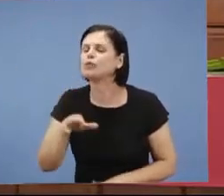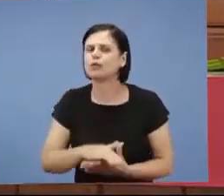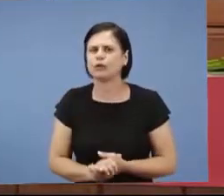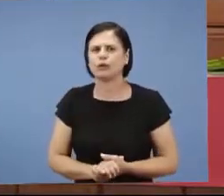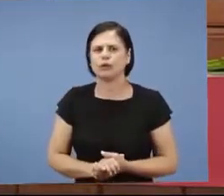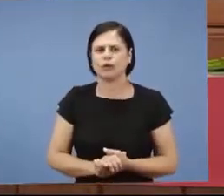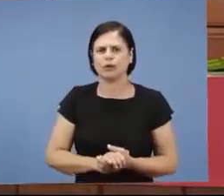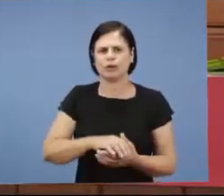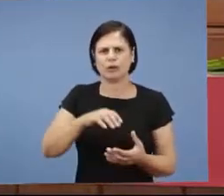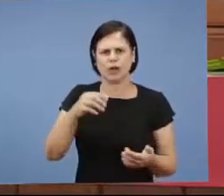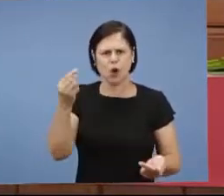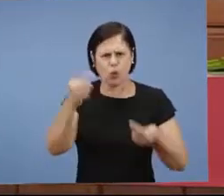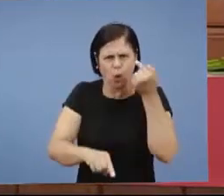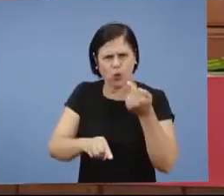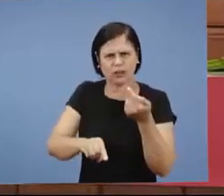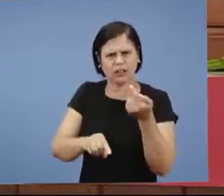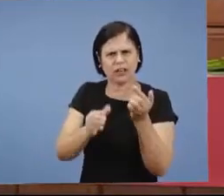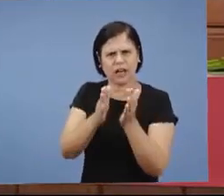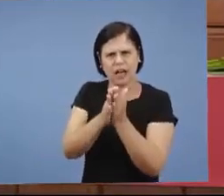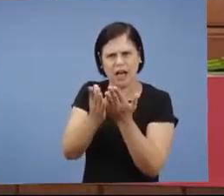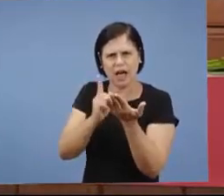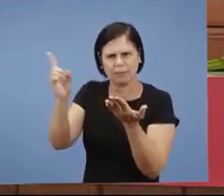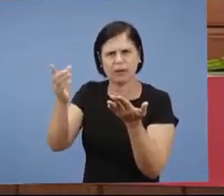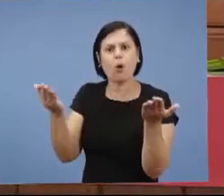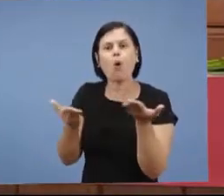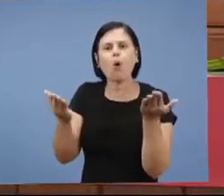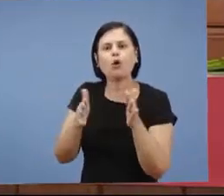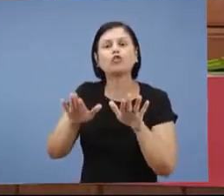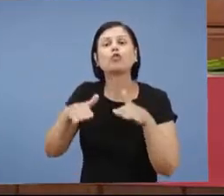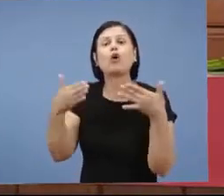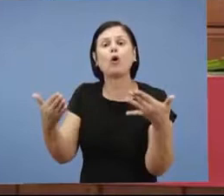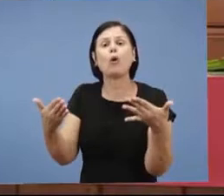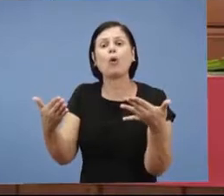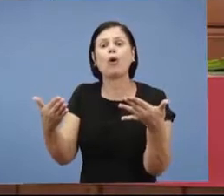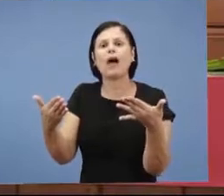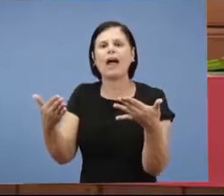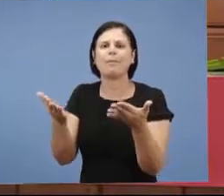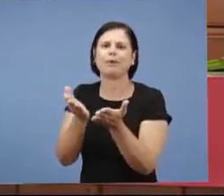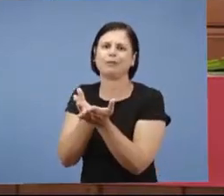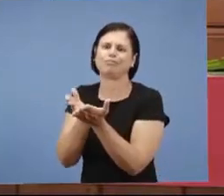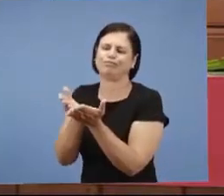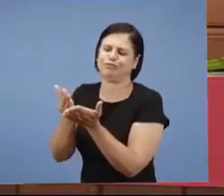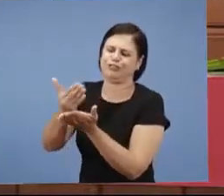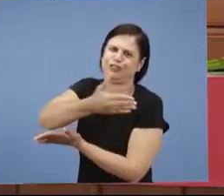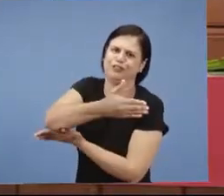A reação à palavra, que há nos tempos de hoje, é para desviar o projeto de Deus.